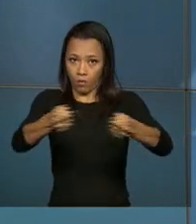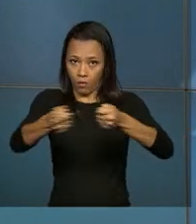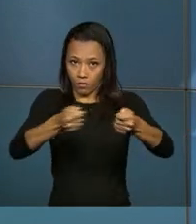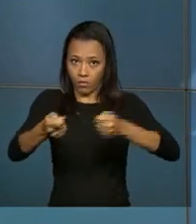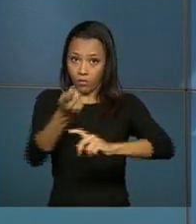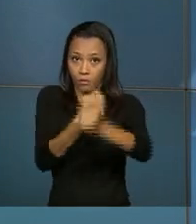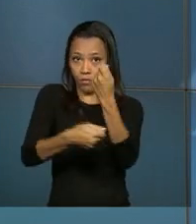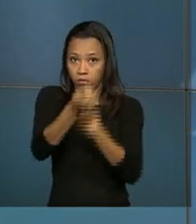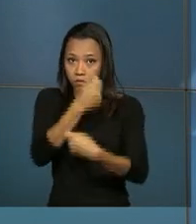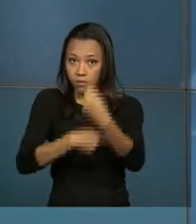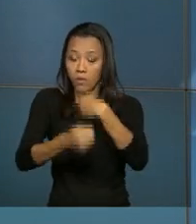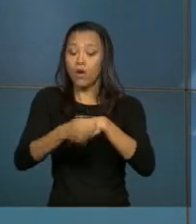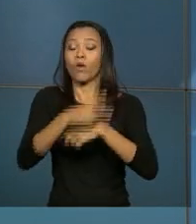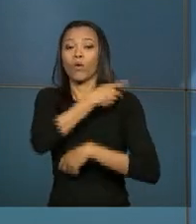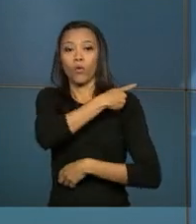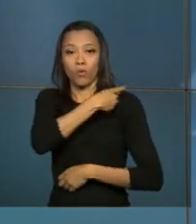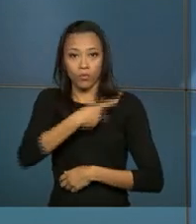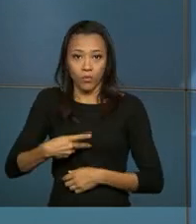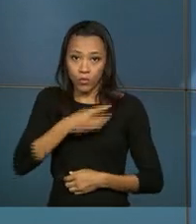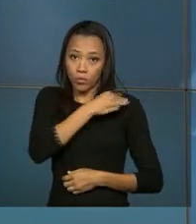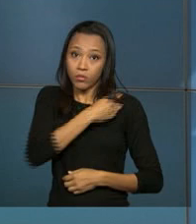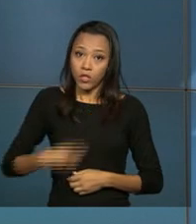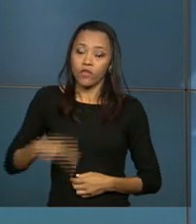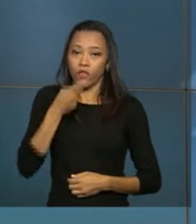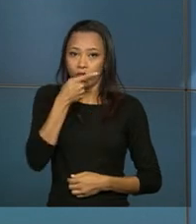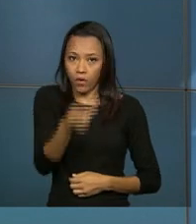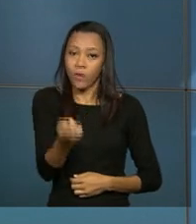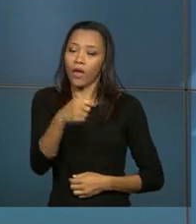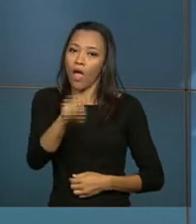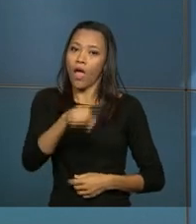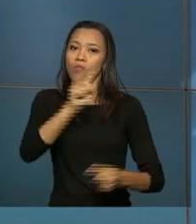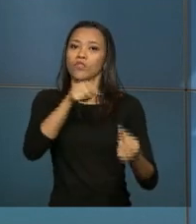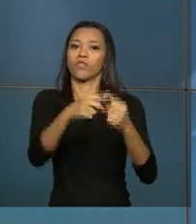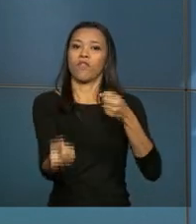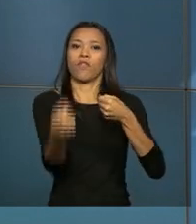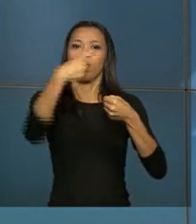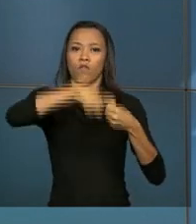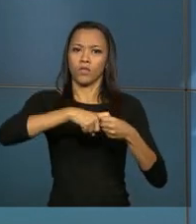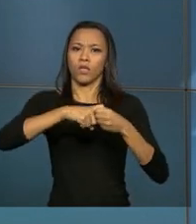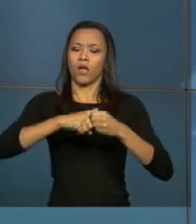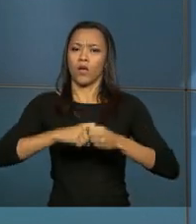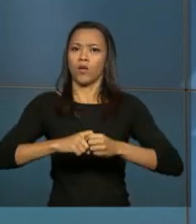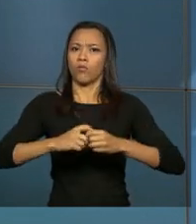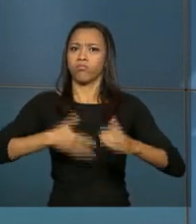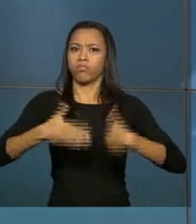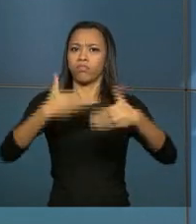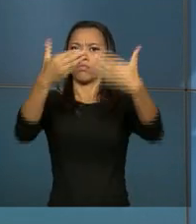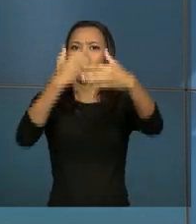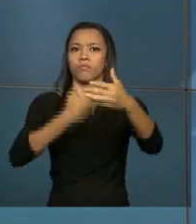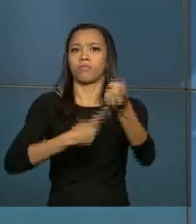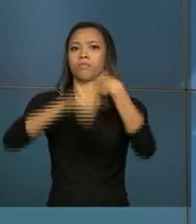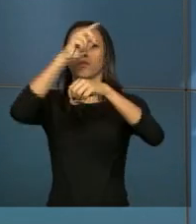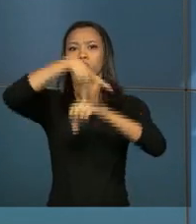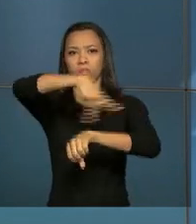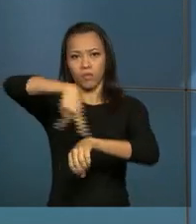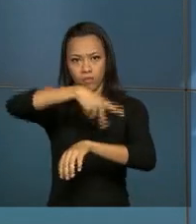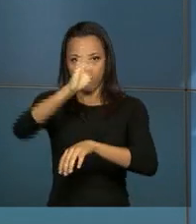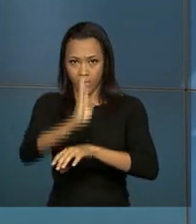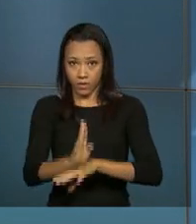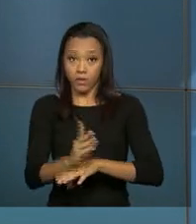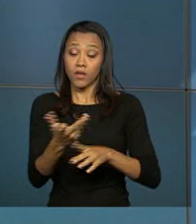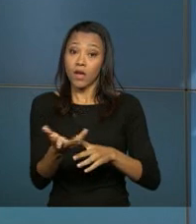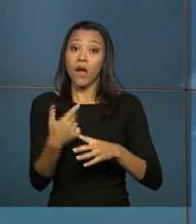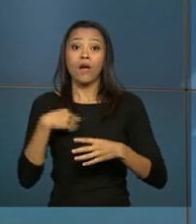o ministro disse ainda que as medidas são tomadas para retomar o crescimento do país o mais rápido possível quantas